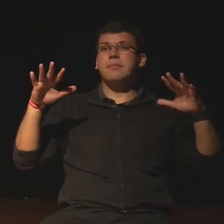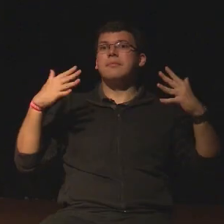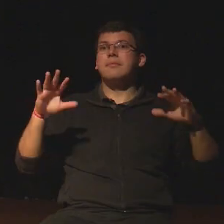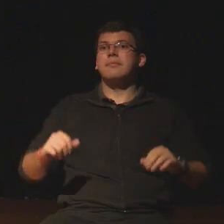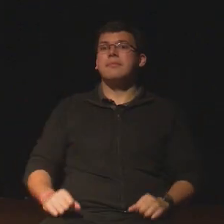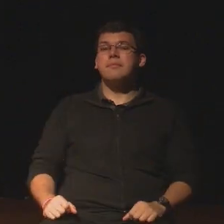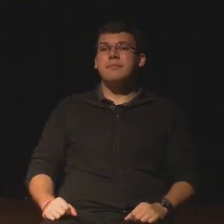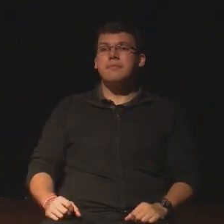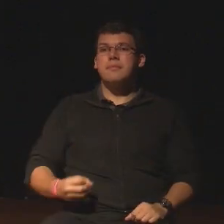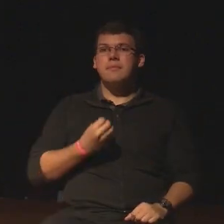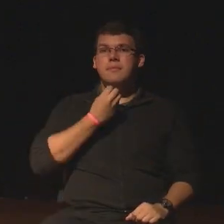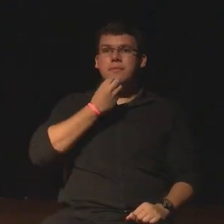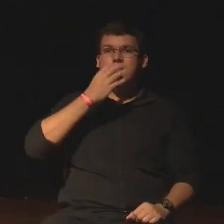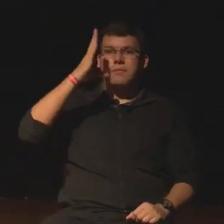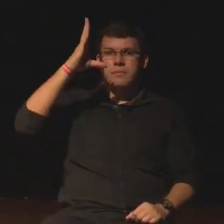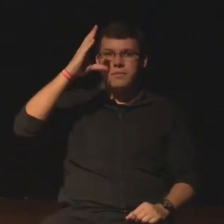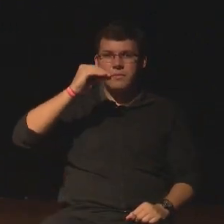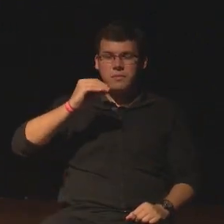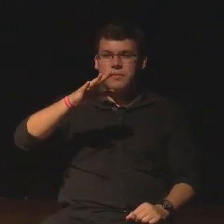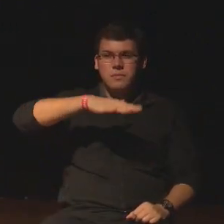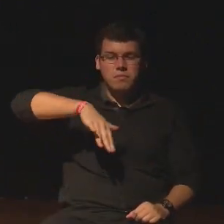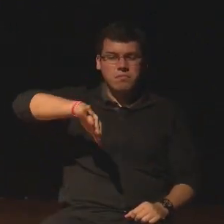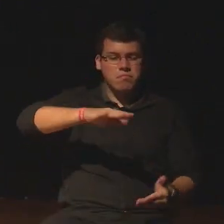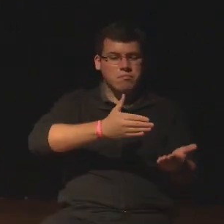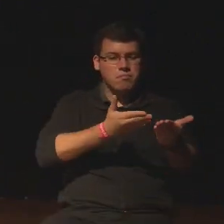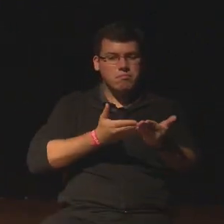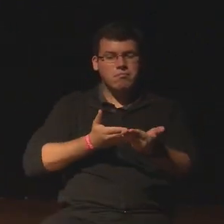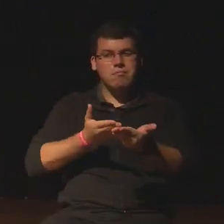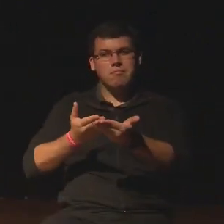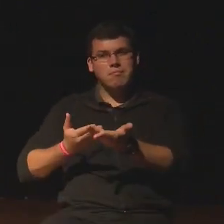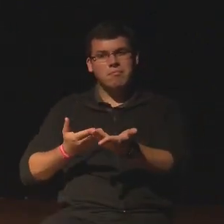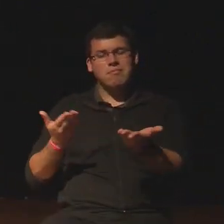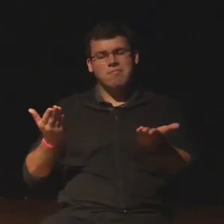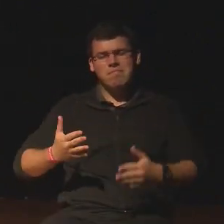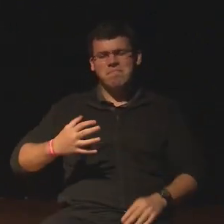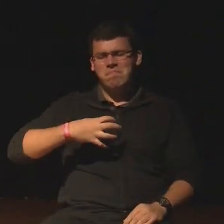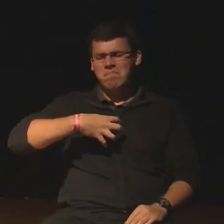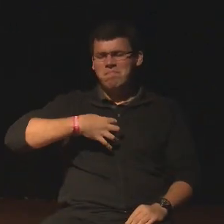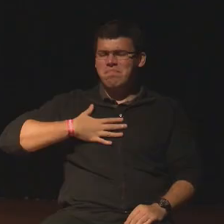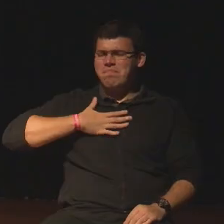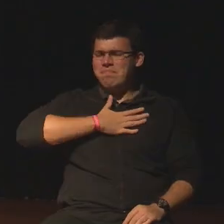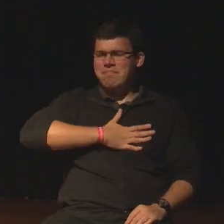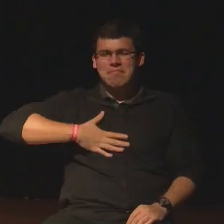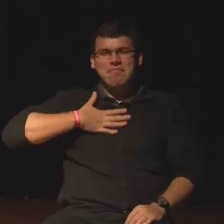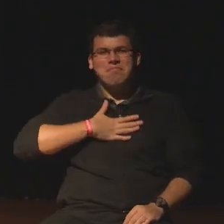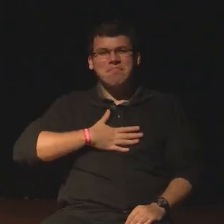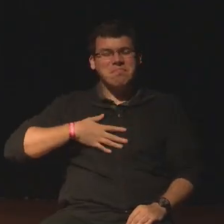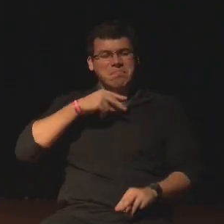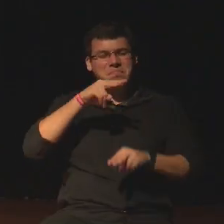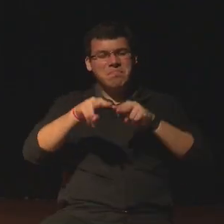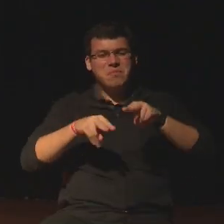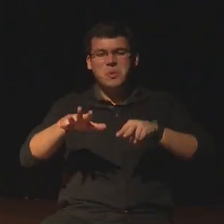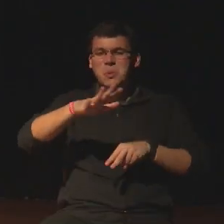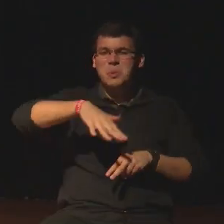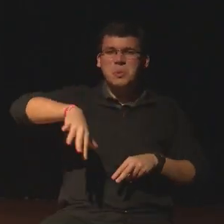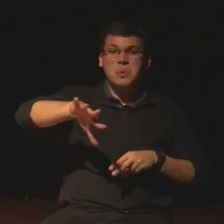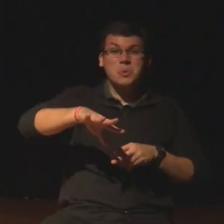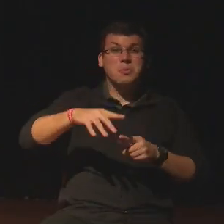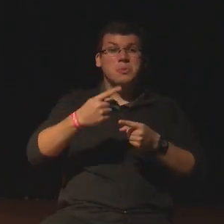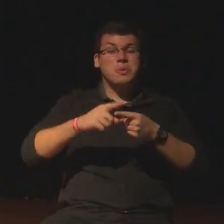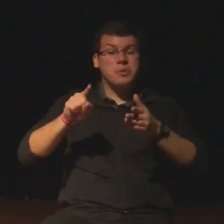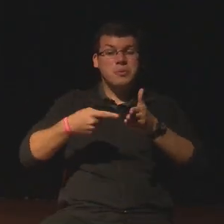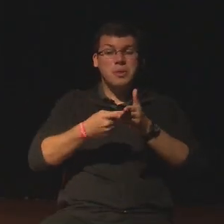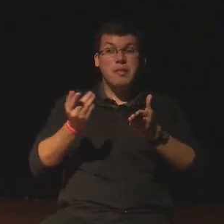Boa noite, sejam muito bem-vindos. É um grande prazer recebê-los para discutir um projeto que a gente está